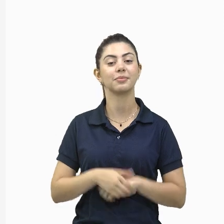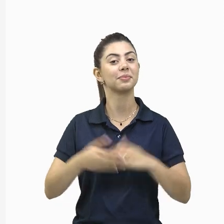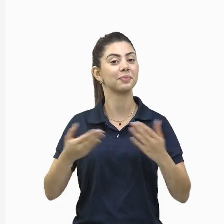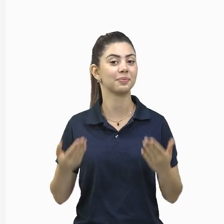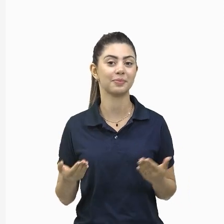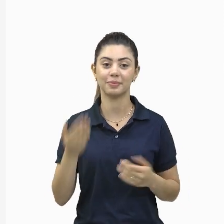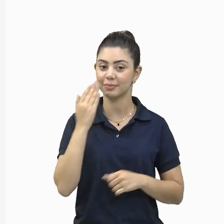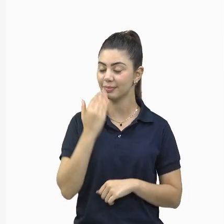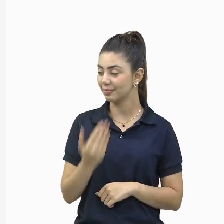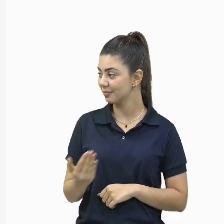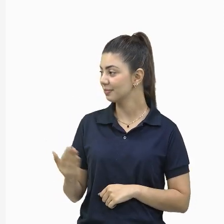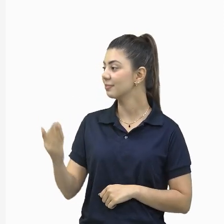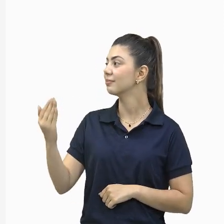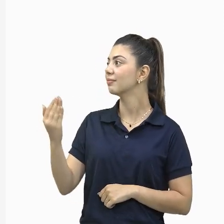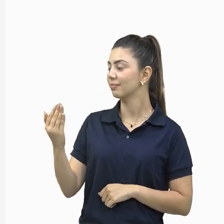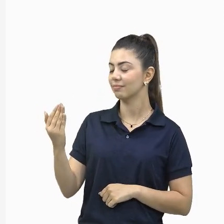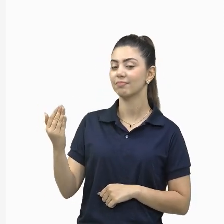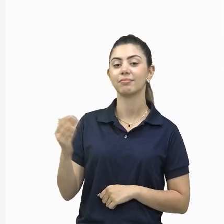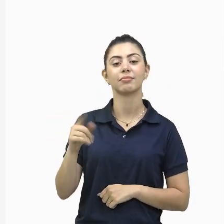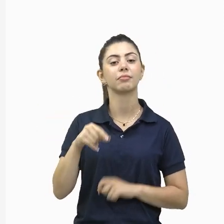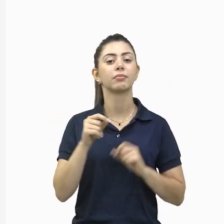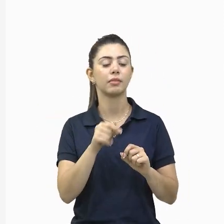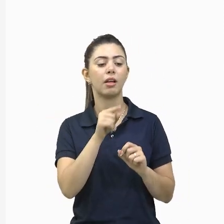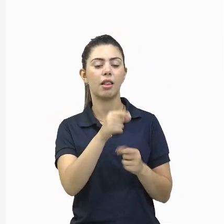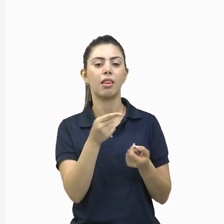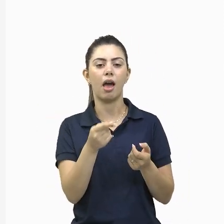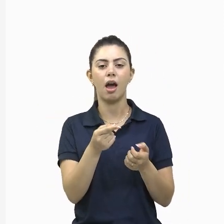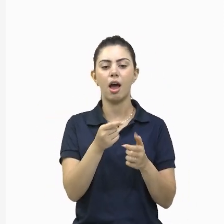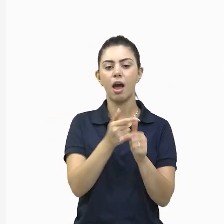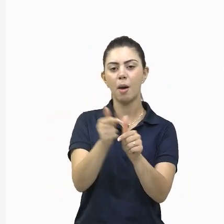Problemas envolvendo polinômios.